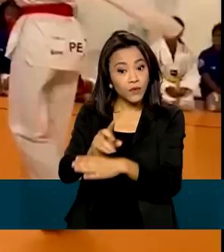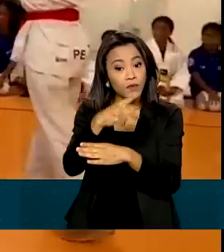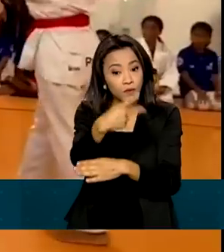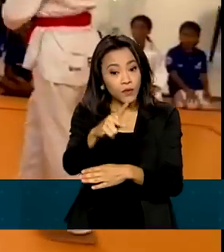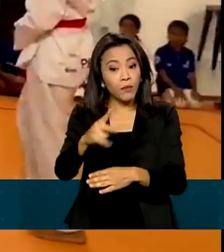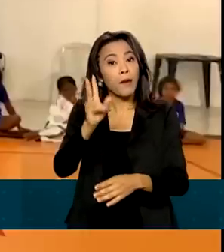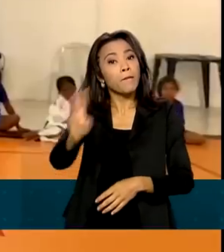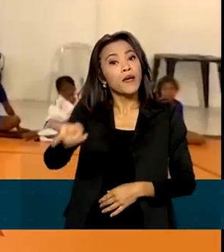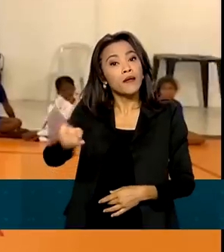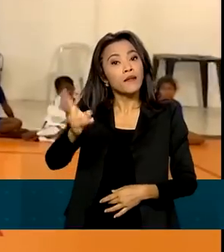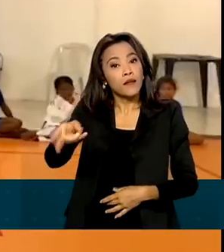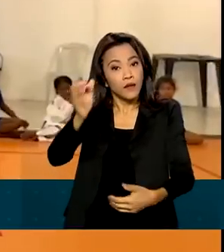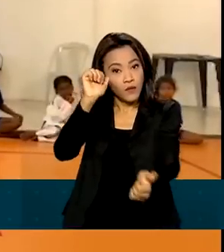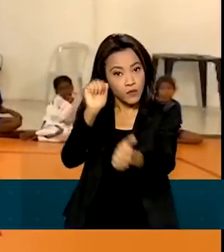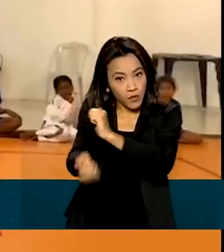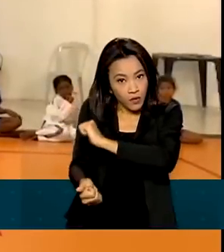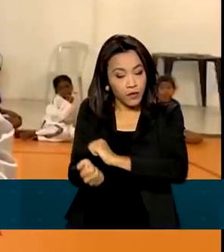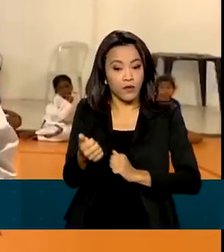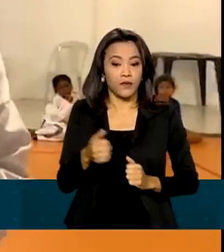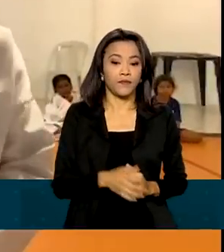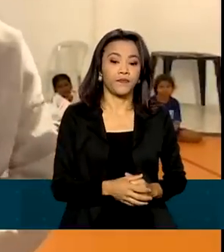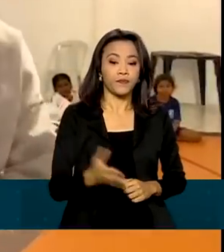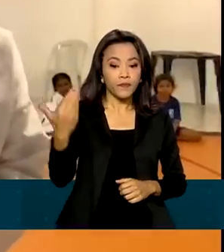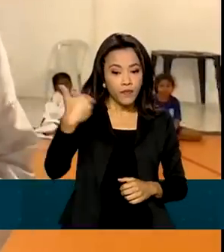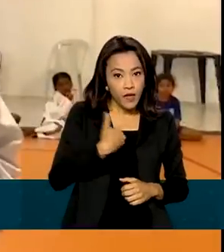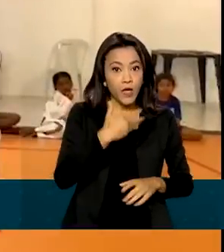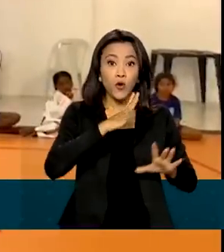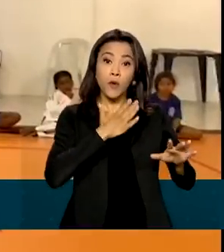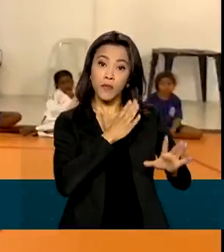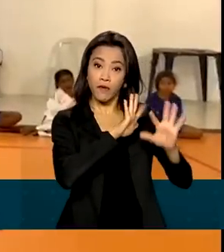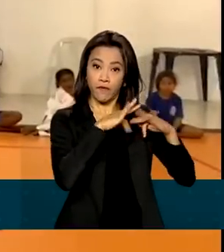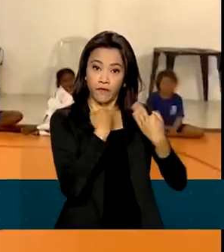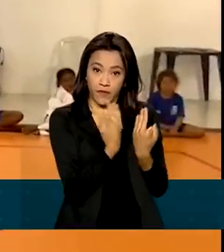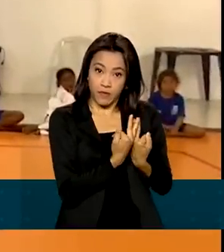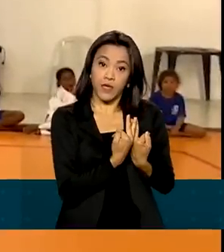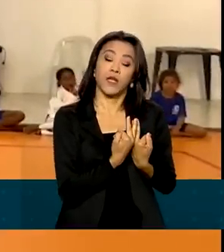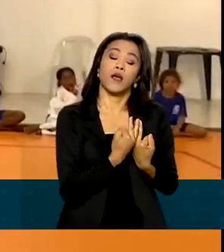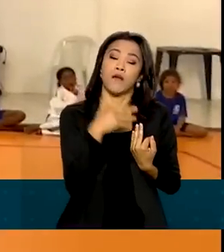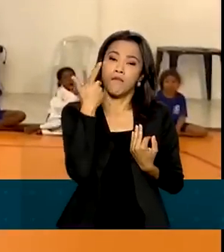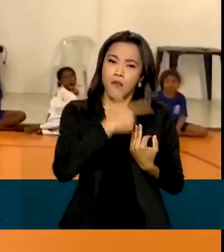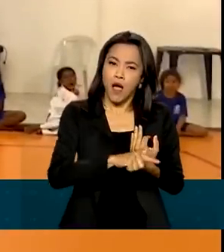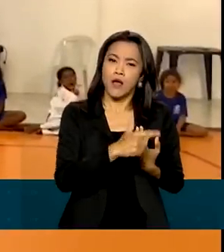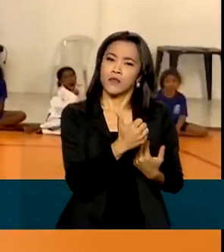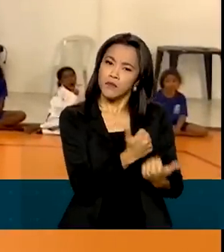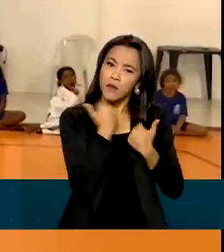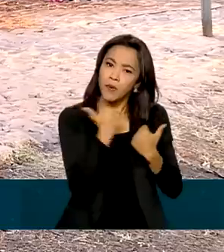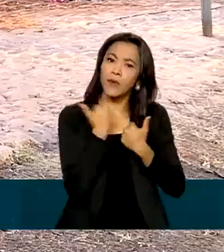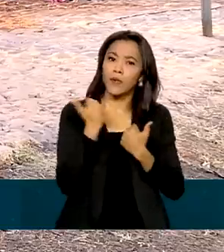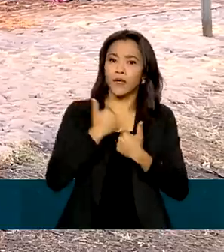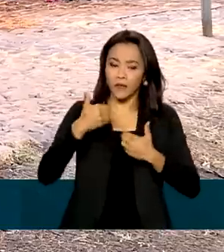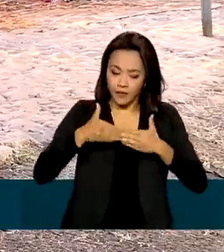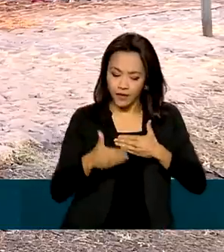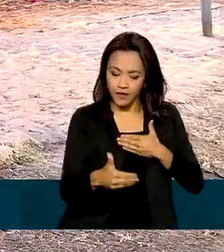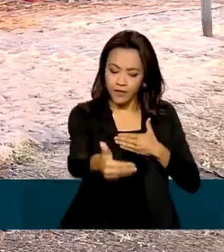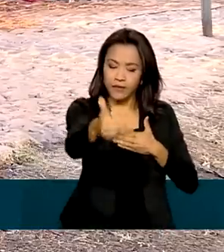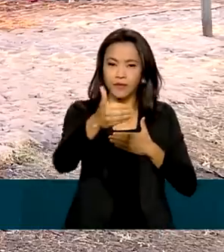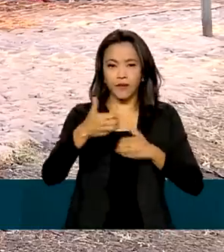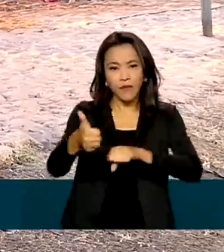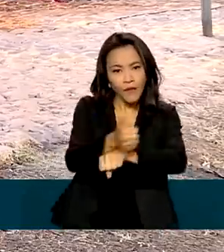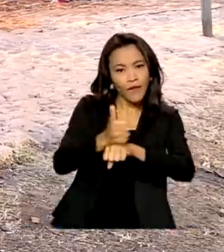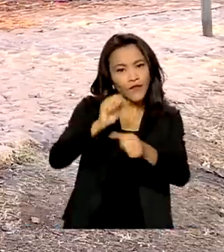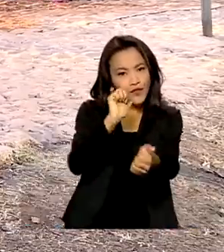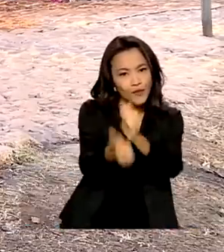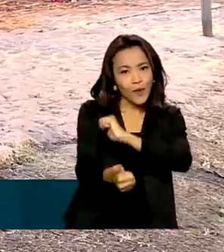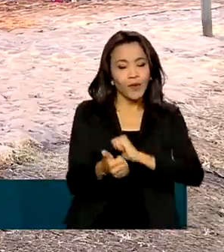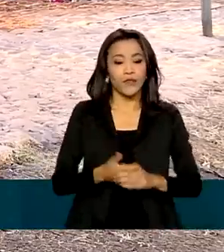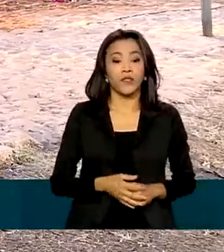no esporte. Me incentivou bastante, tanto eu como a minha família, em investir mais na carreira de atleta. O Auxílio Esporte